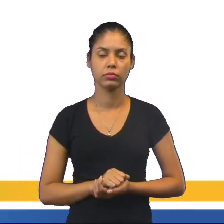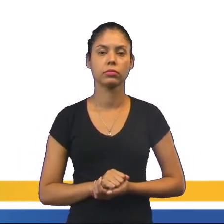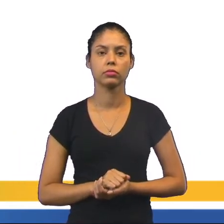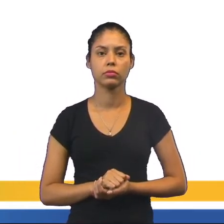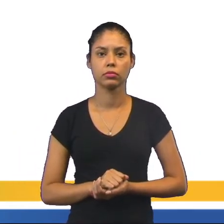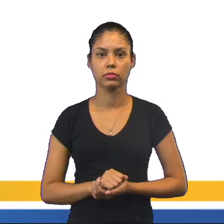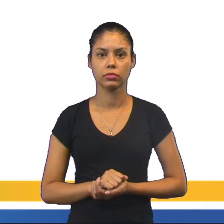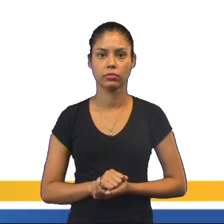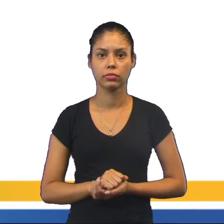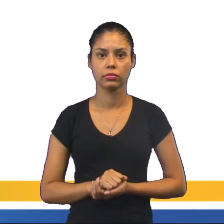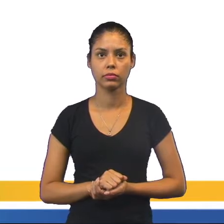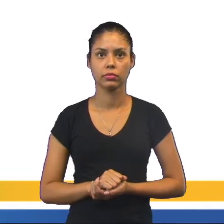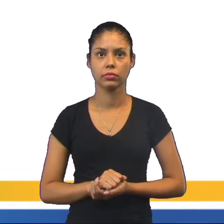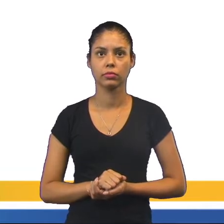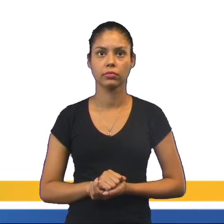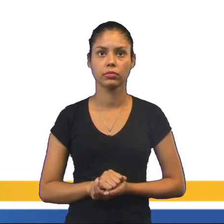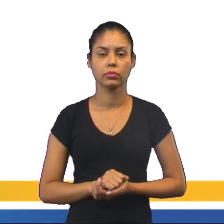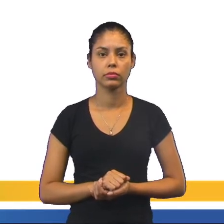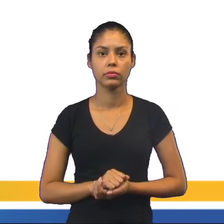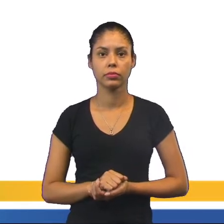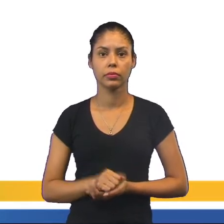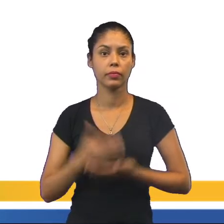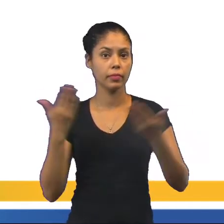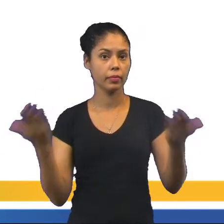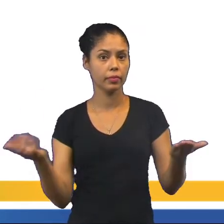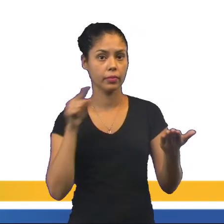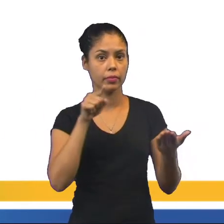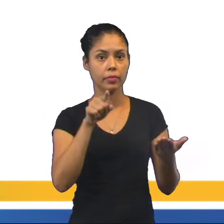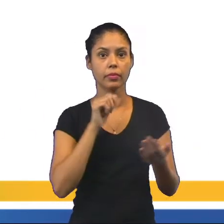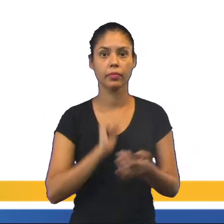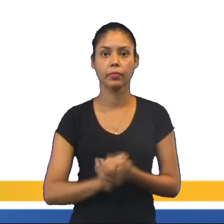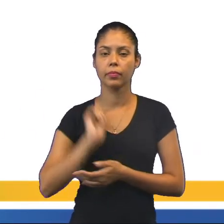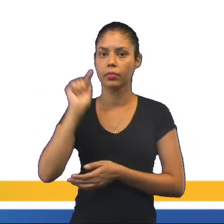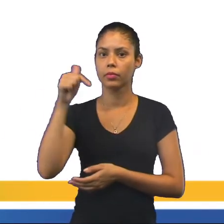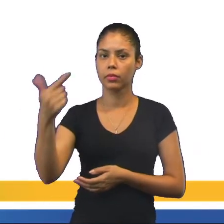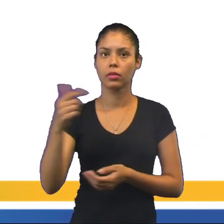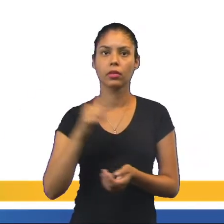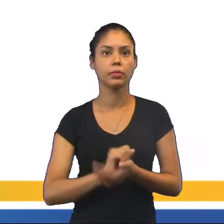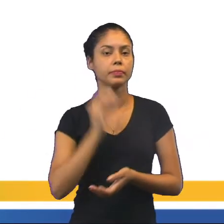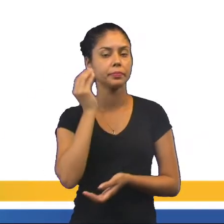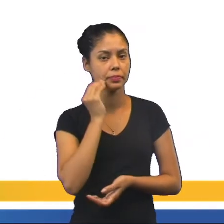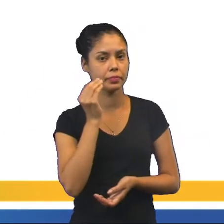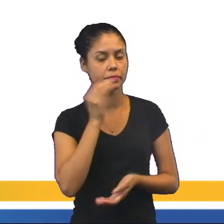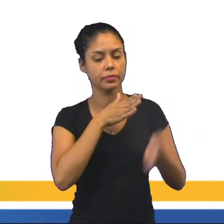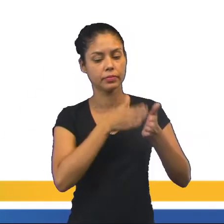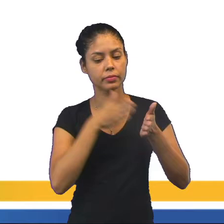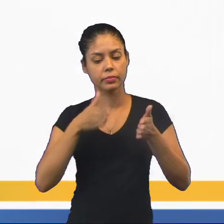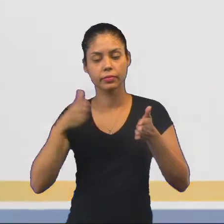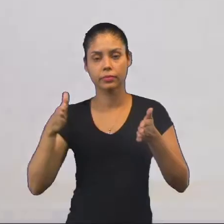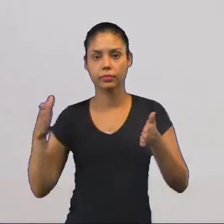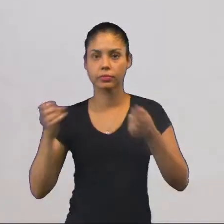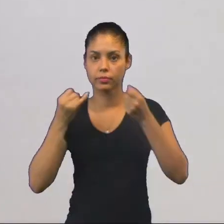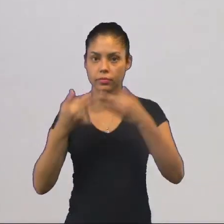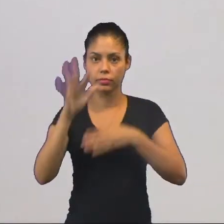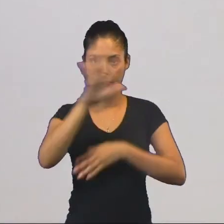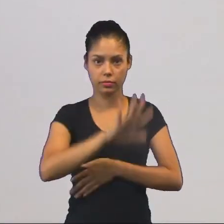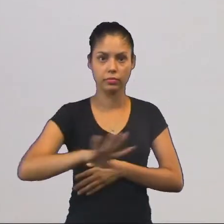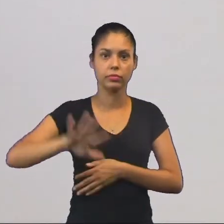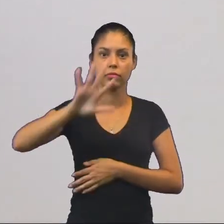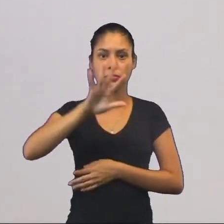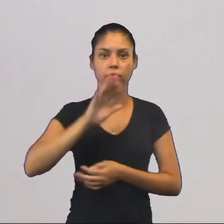do nosso corpo. E aqui, depois de a gente ter aí essa passagem geral,